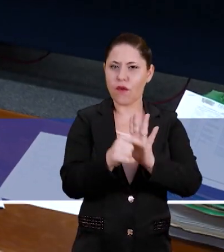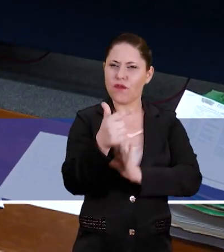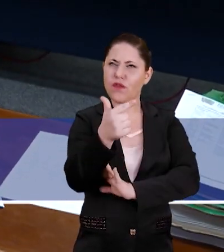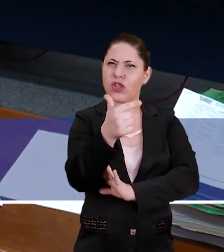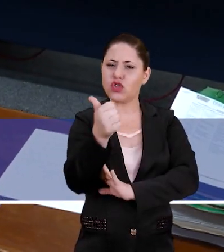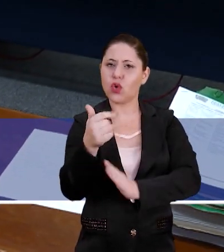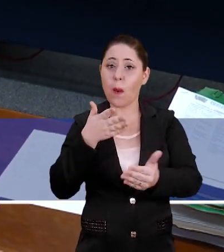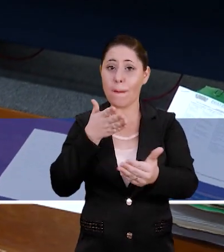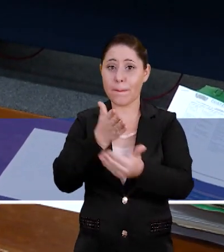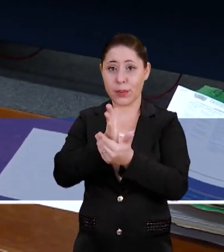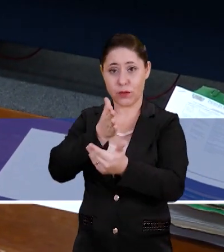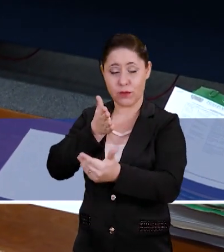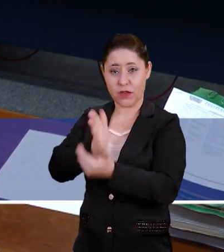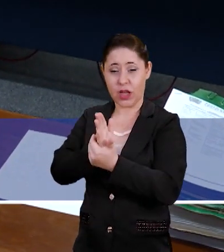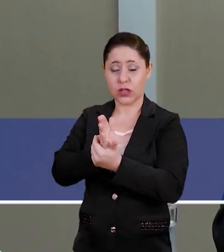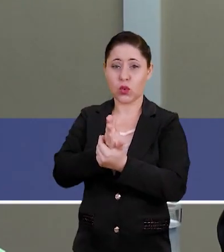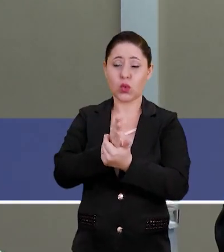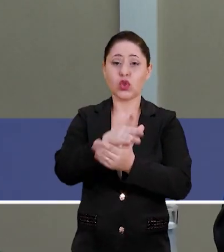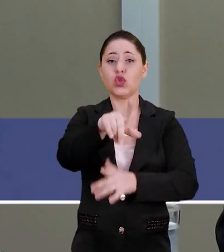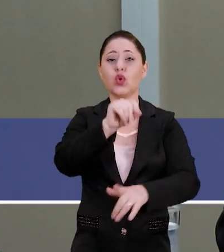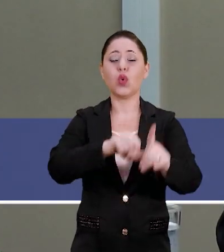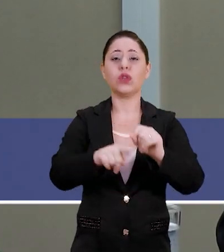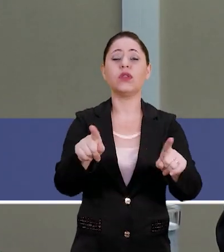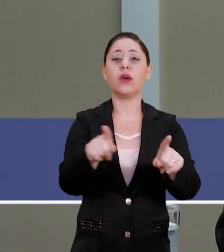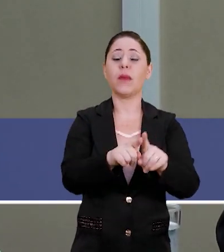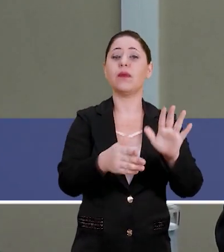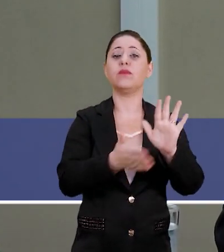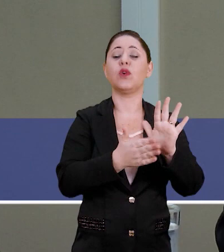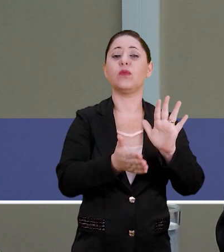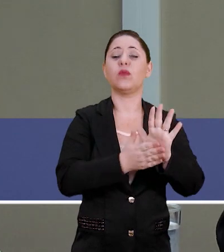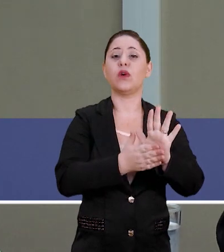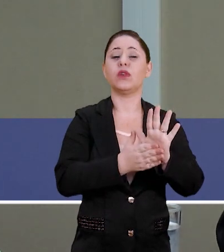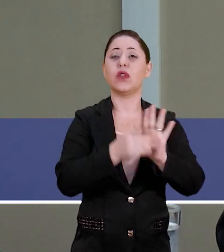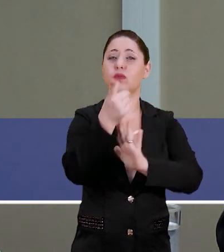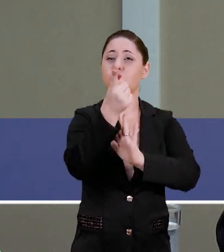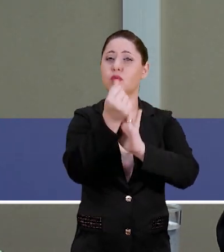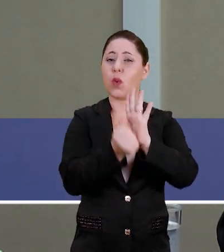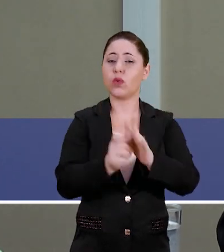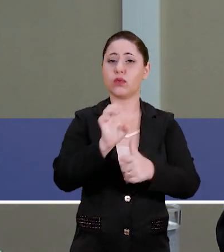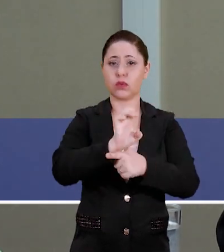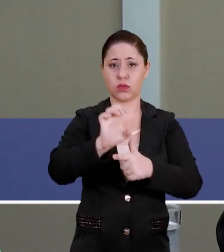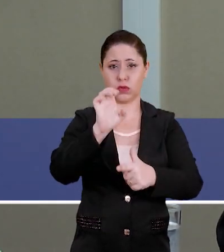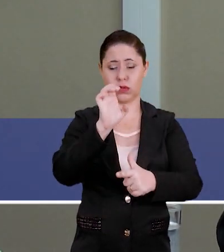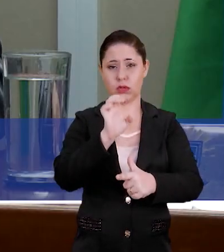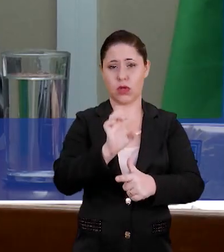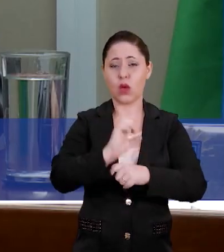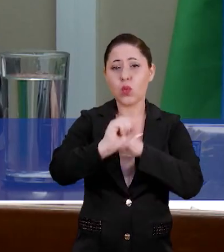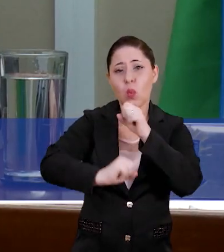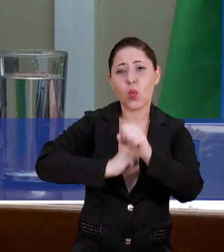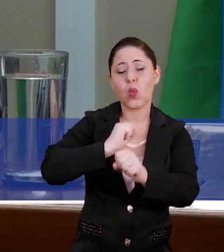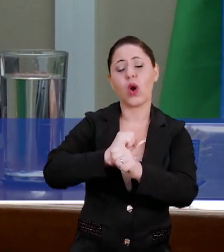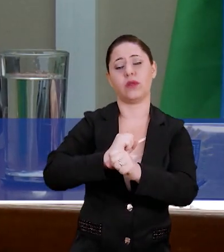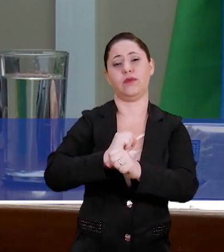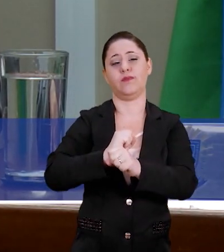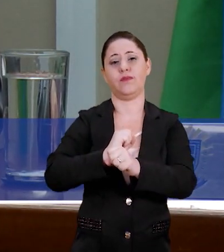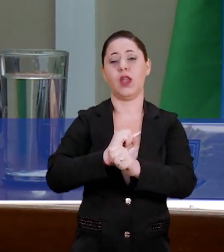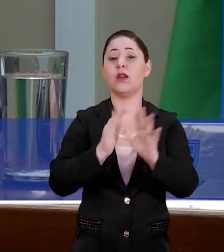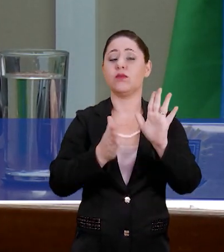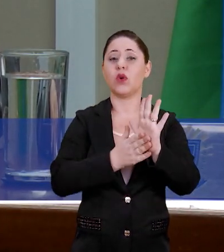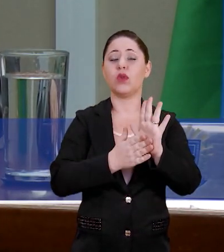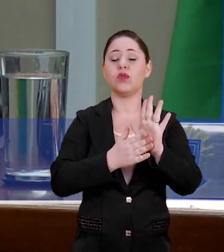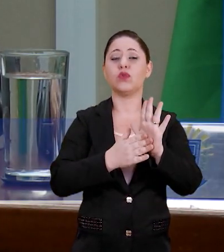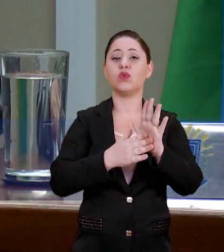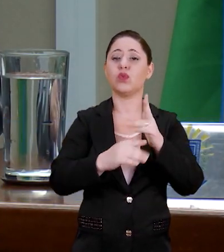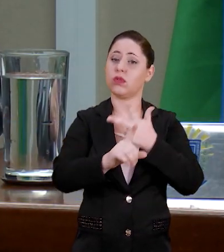Desses, 21 foram aprovados e entre eles se destaca a proposta do Orçamento do Estado para o próximo ano,